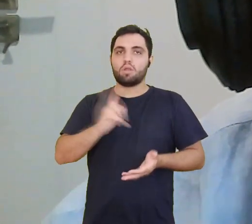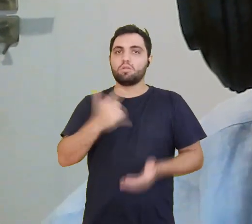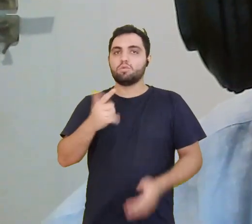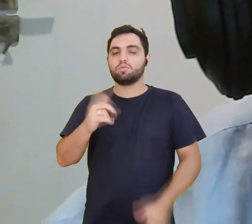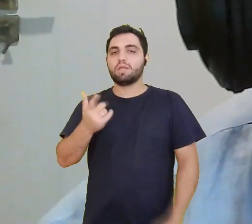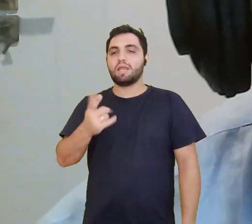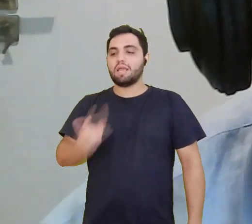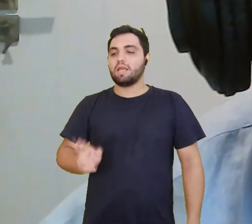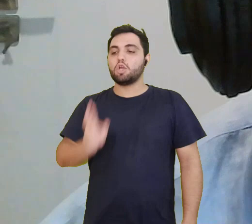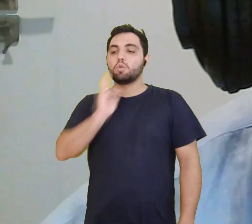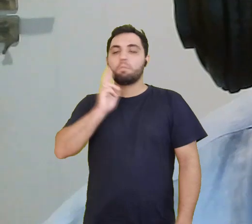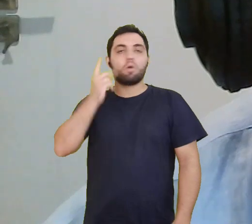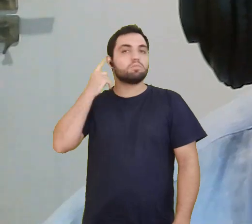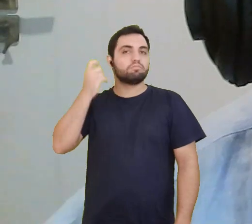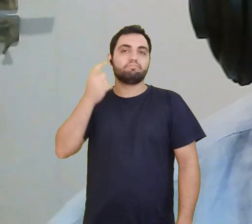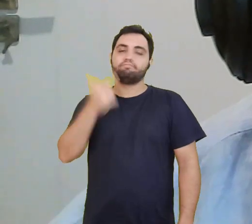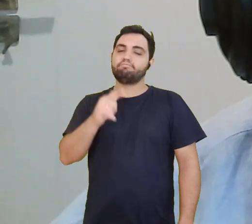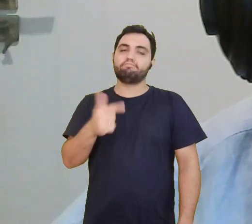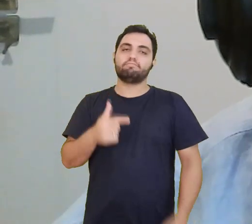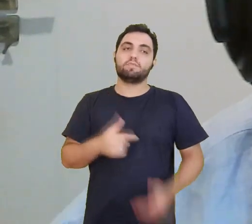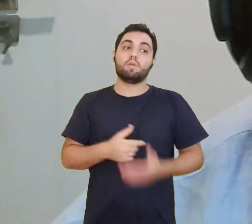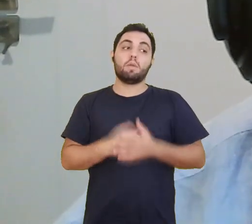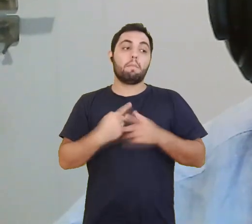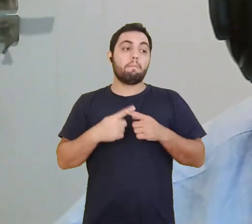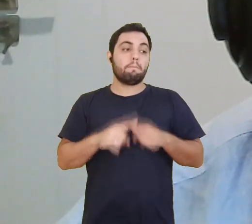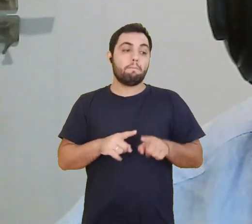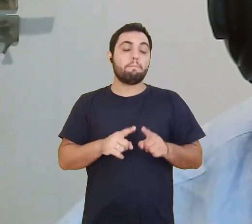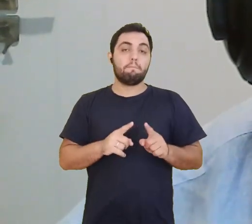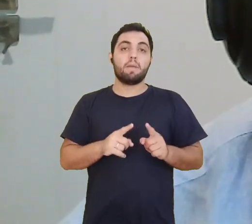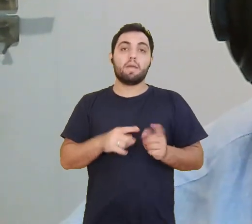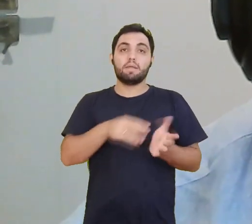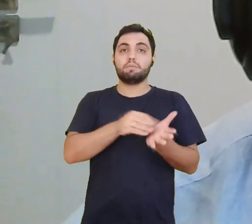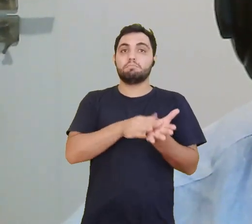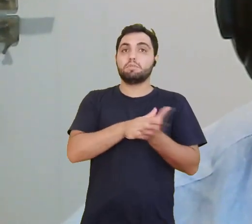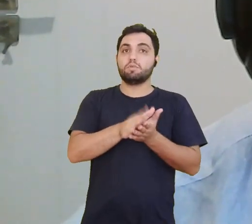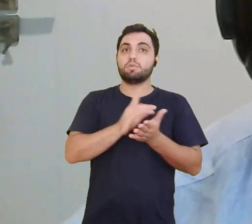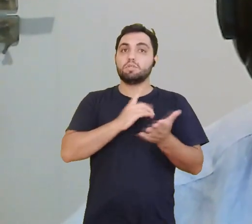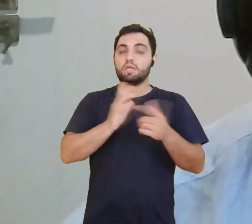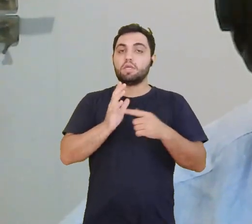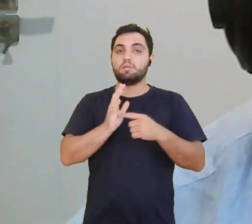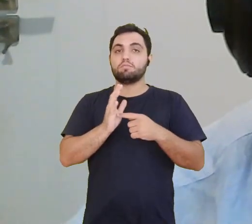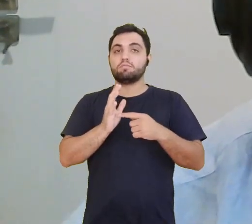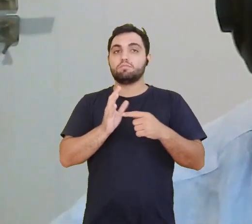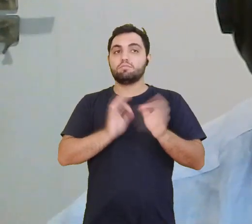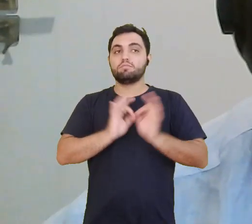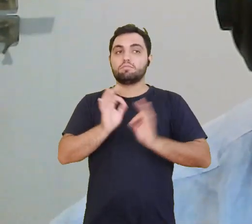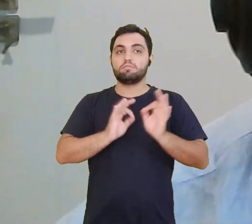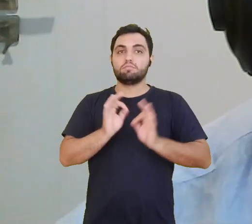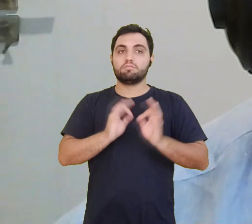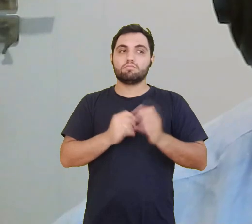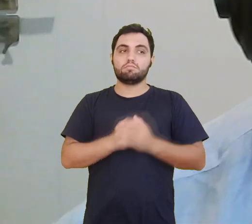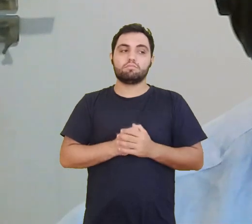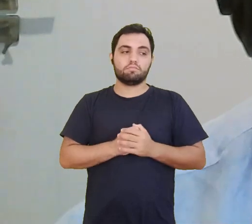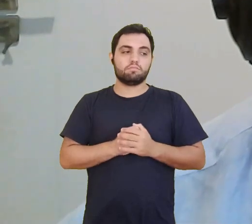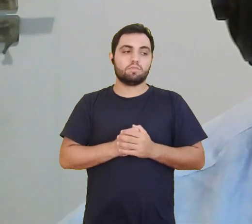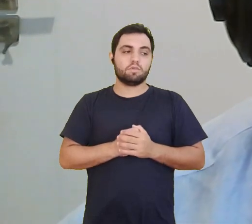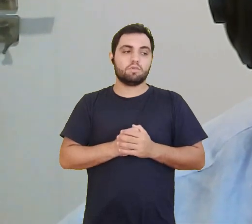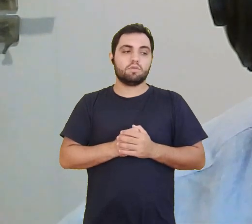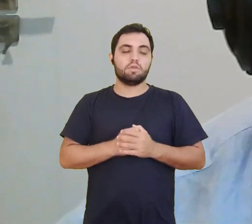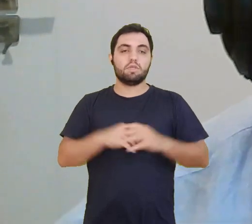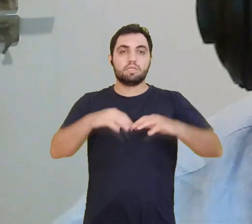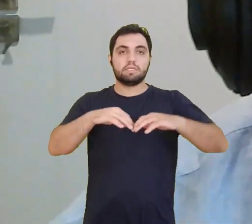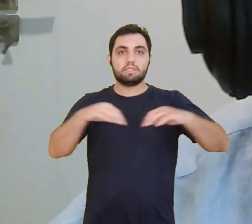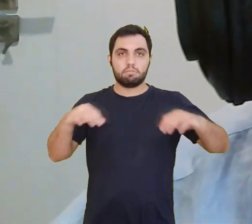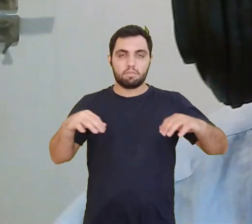Agora, as impressoras como essa, vêm com essa configuração, ou seja, para ser operadas standalone, ou seja, separado do